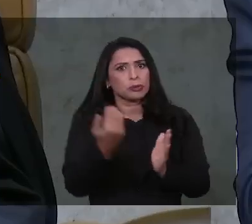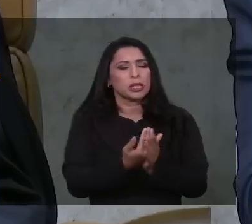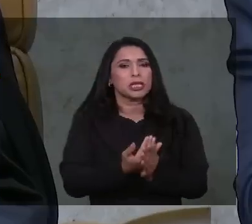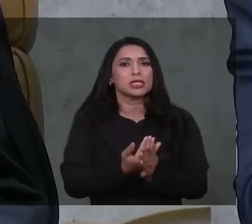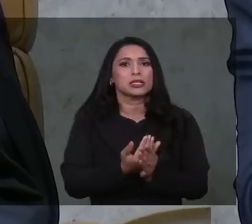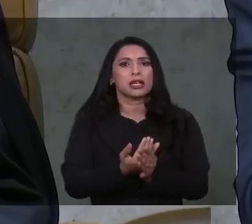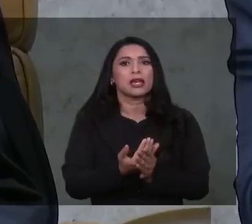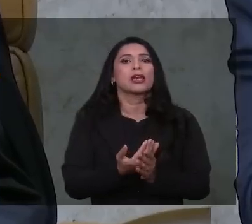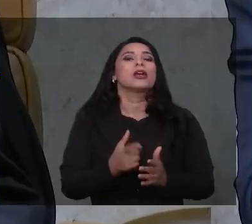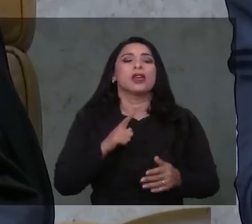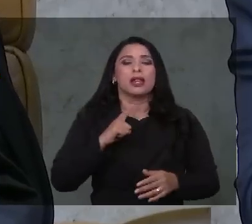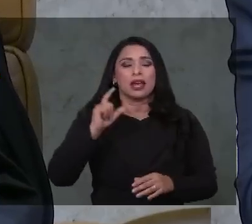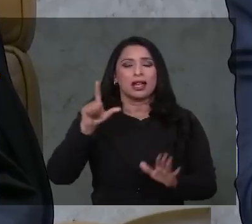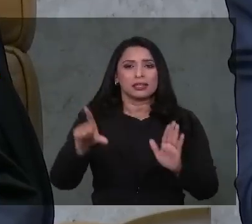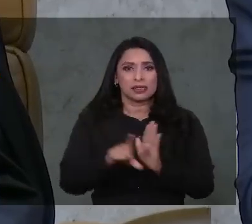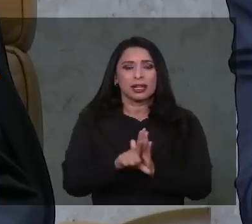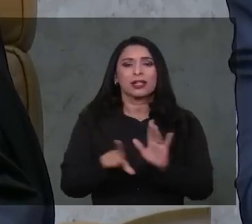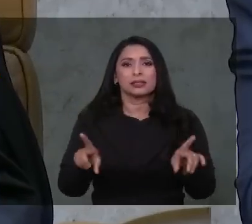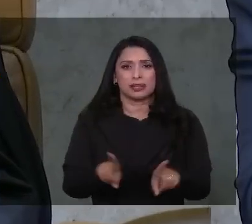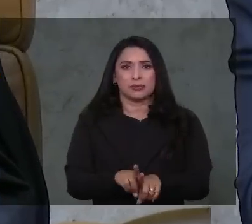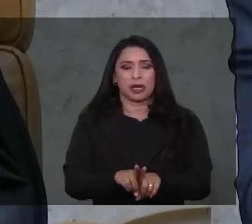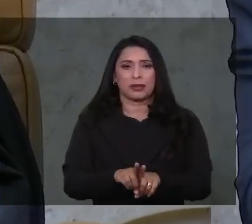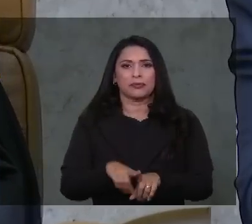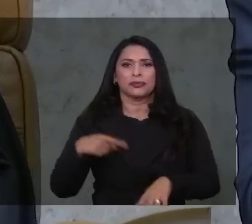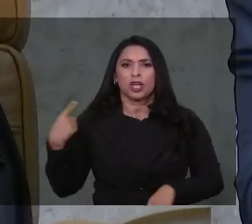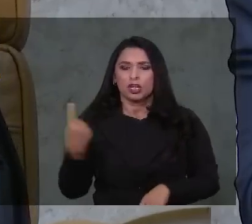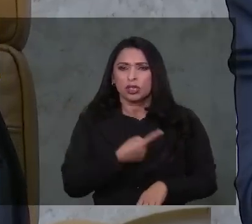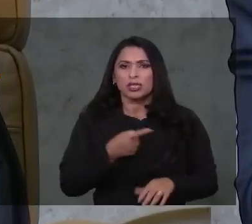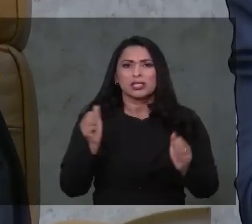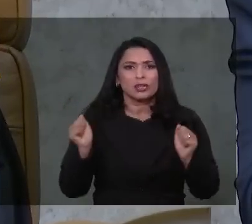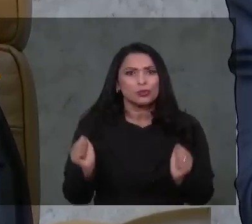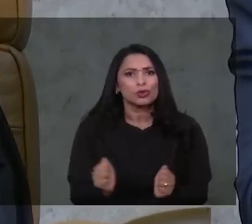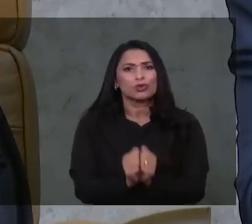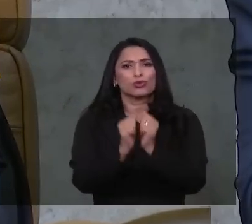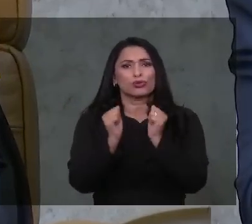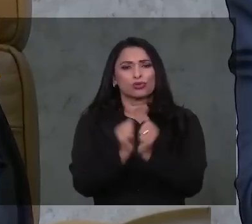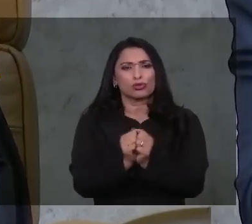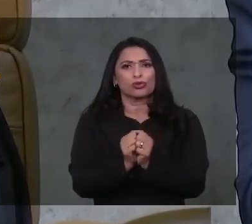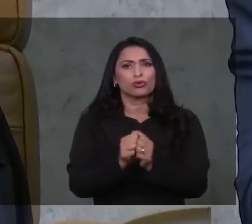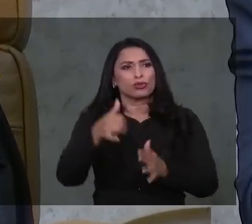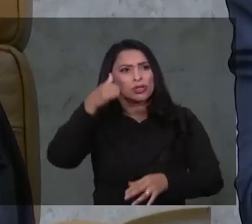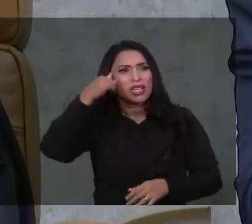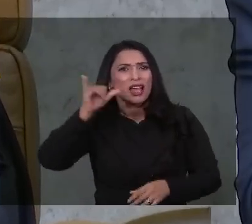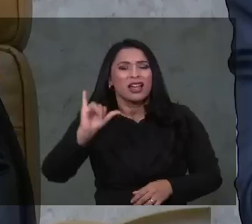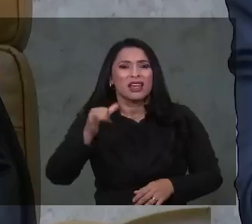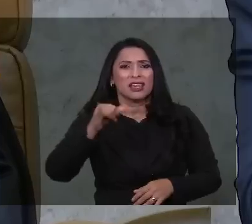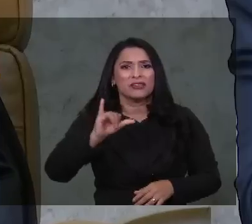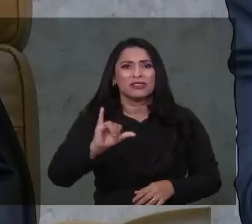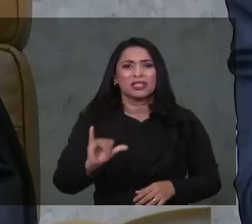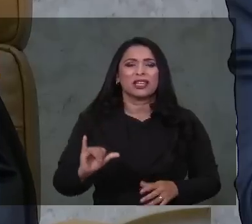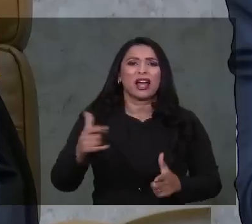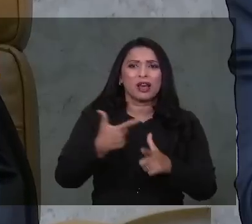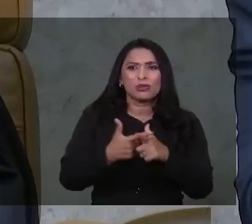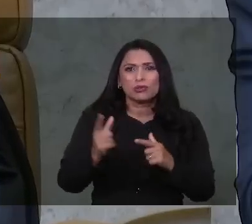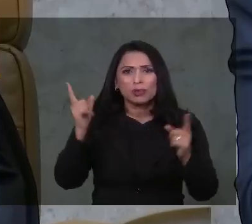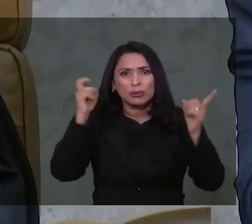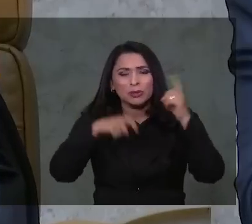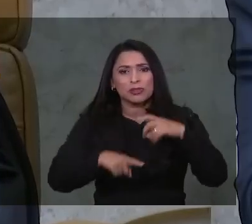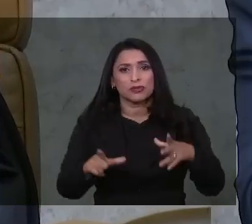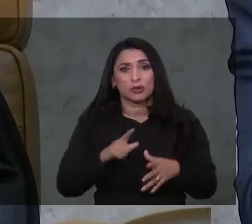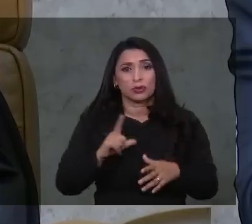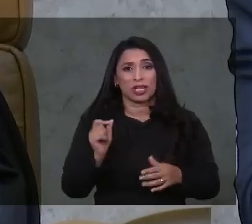mesmo barco e precisamos trabalhar para evitar tempestades e conduzi-lo a um porto seguro. Se ele